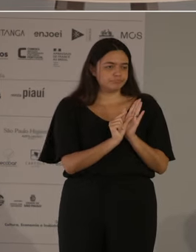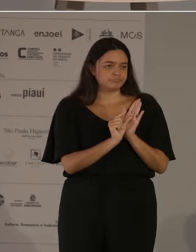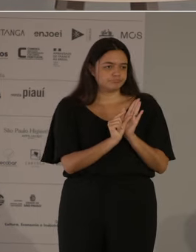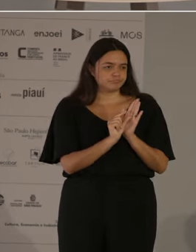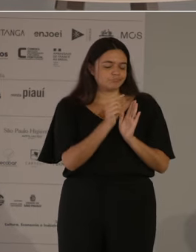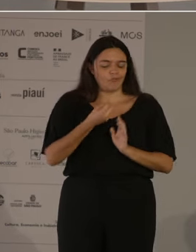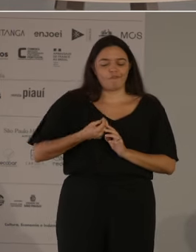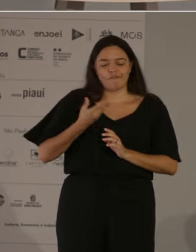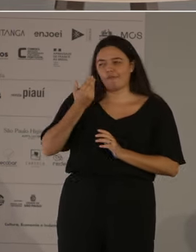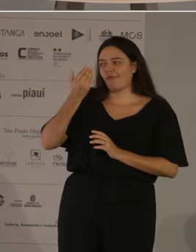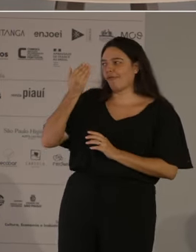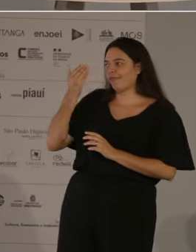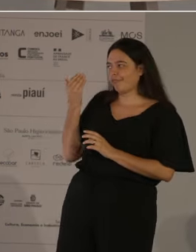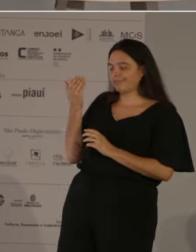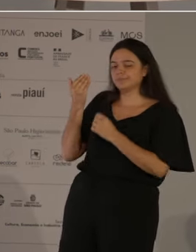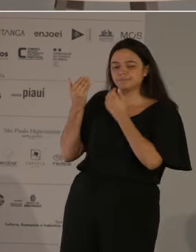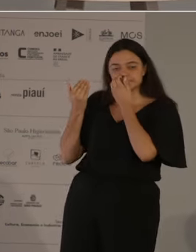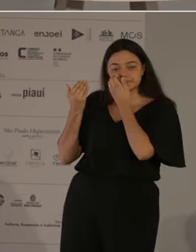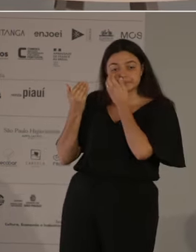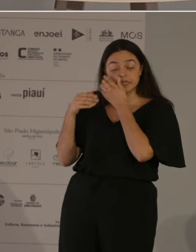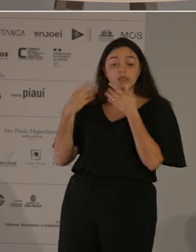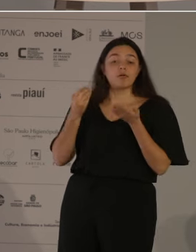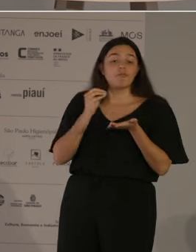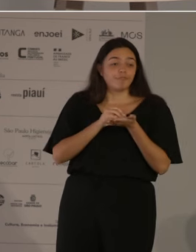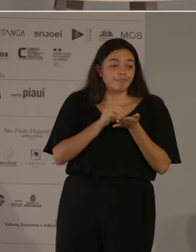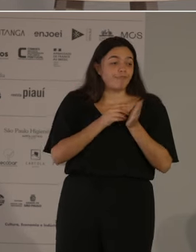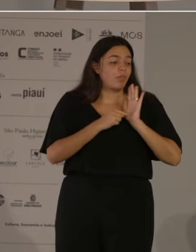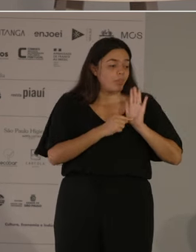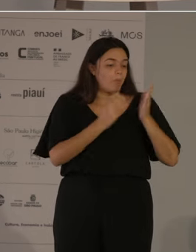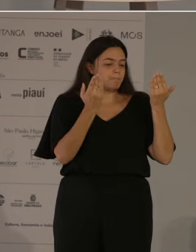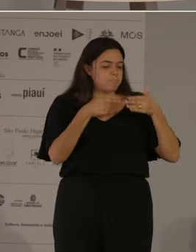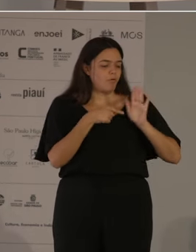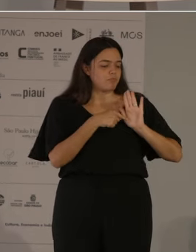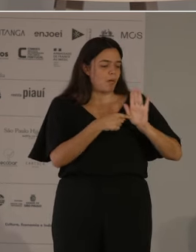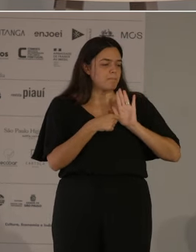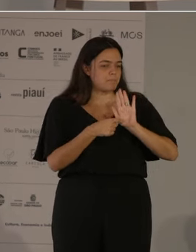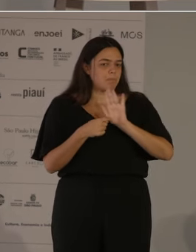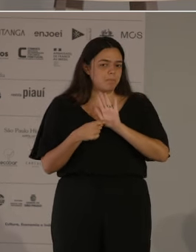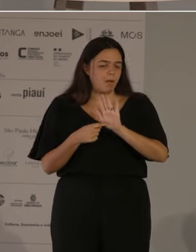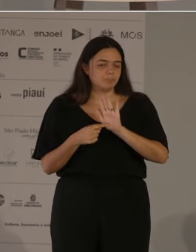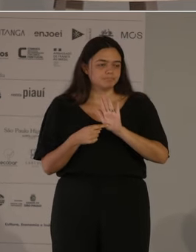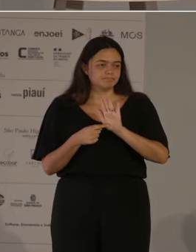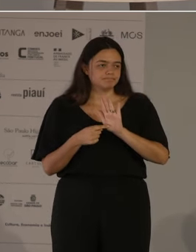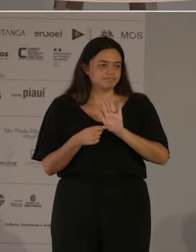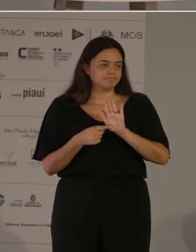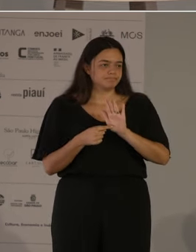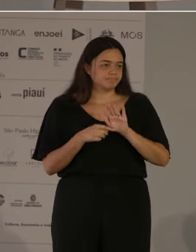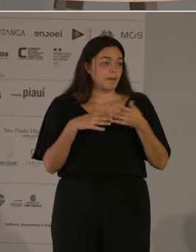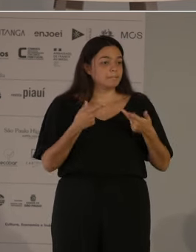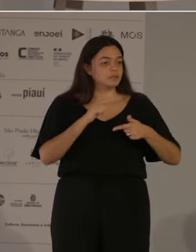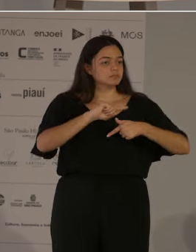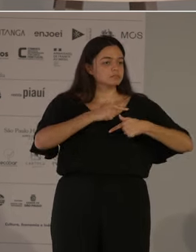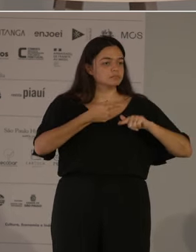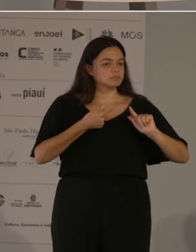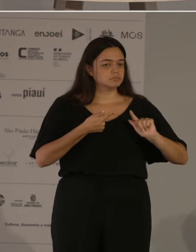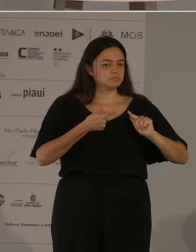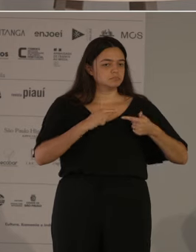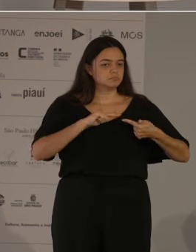no passado. Então, enfim, ausência de evidência não é evidência de ausência, mas a genética